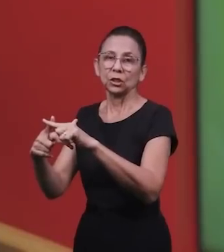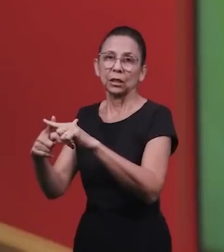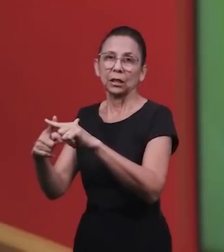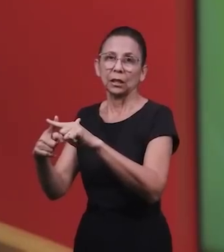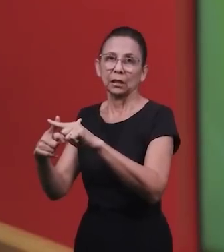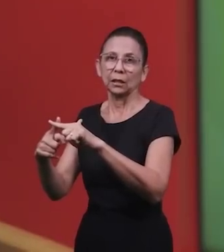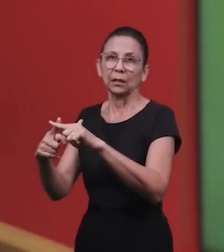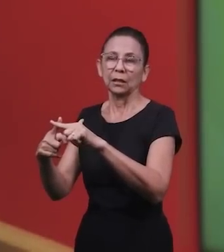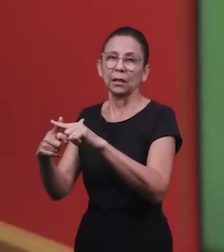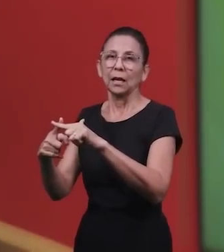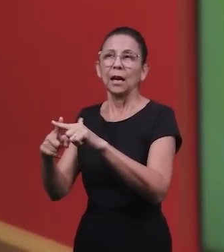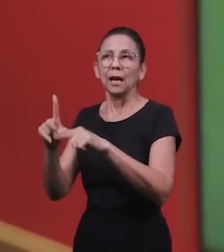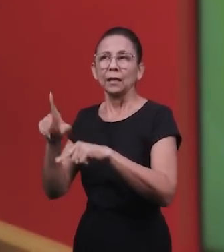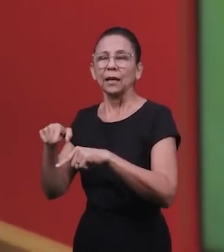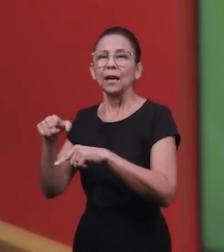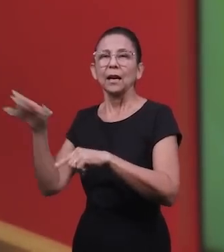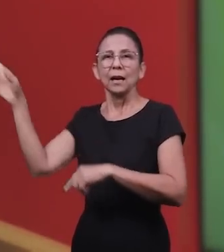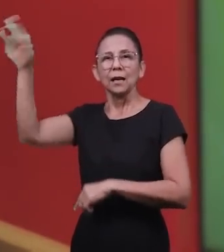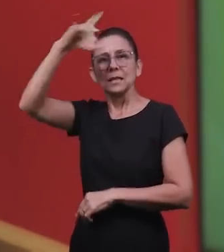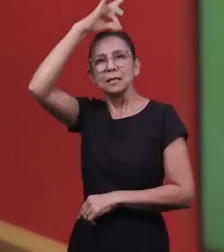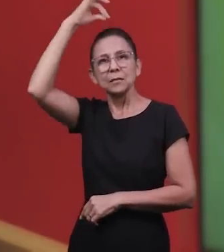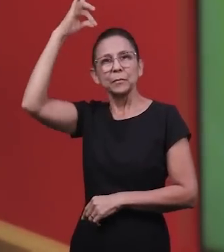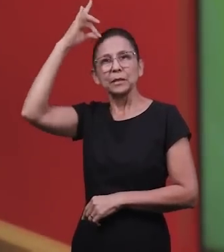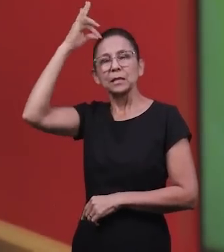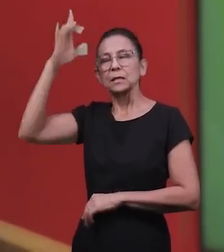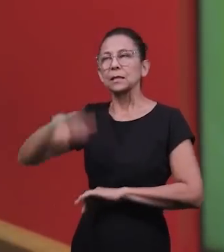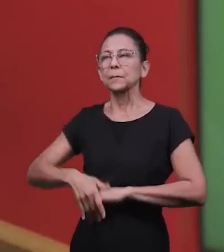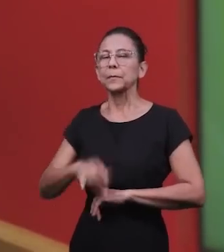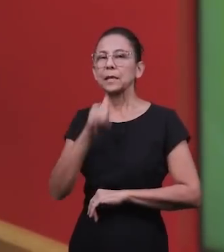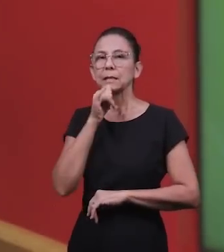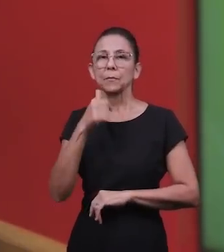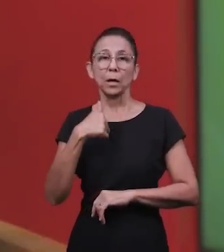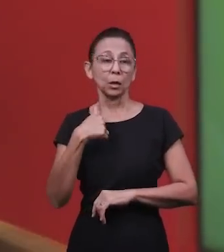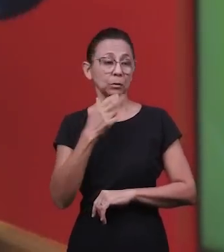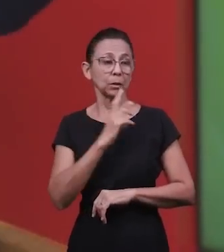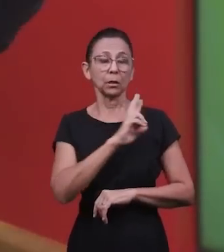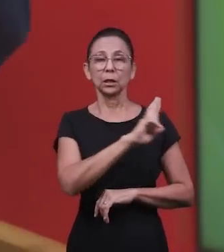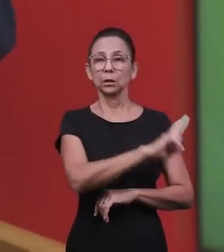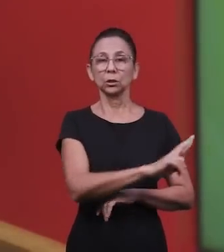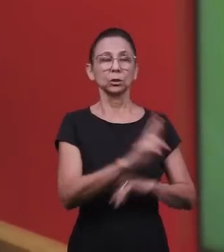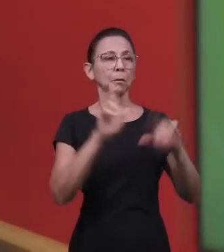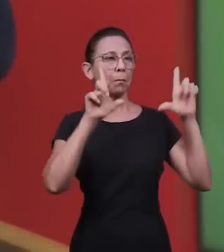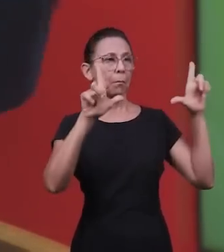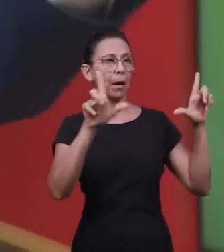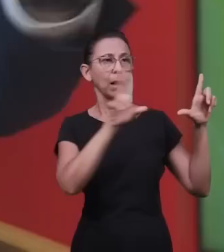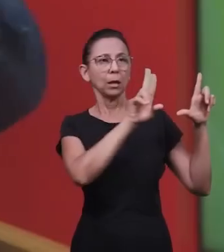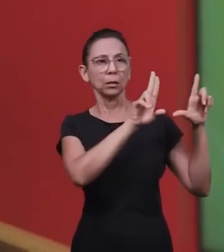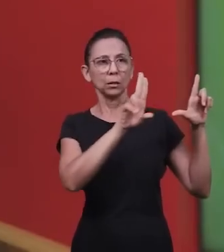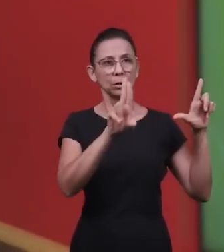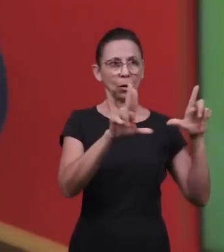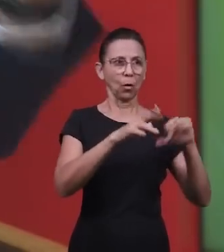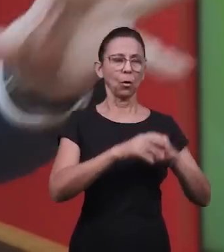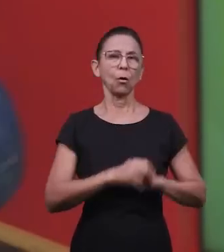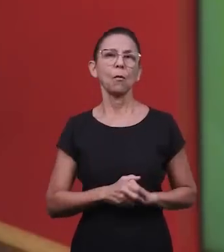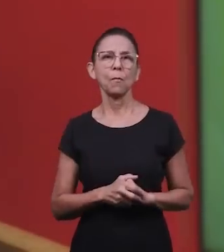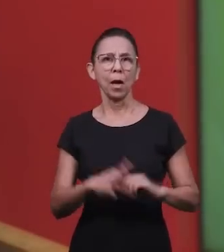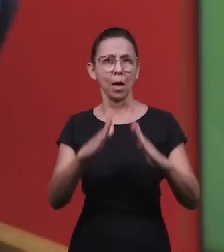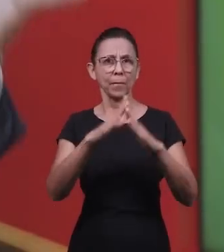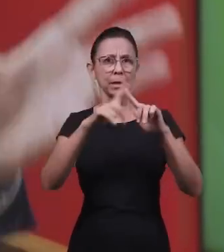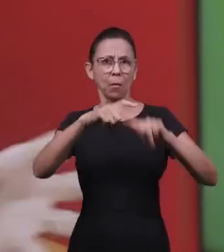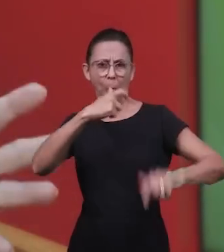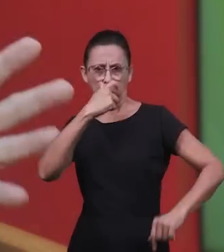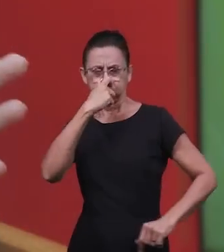Não existe igreja dissociada. Ah, eu tenho uma religião, eu tenho placa, eu tenho templo, eu